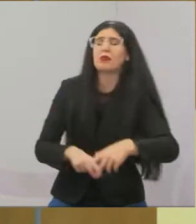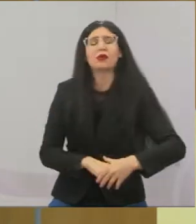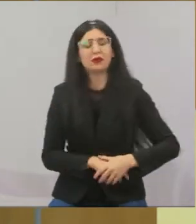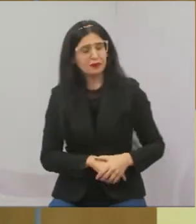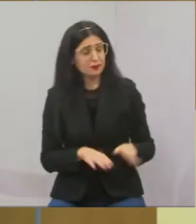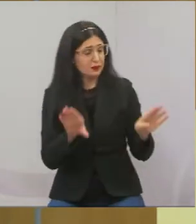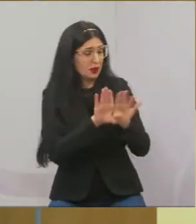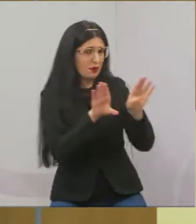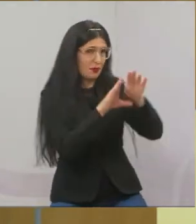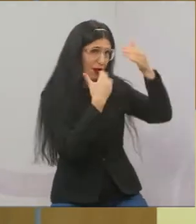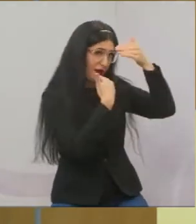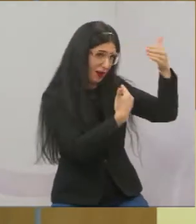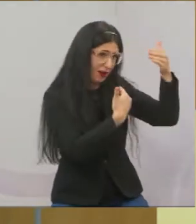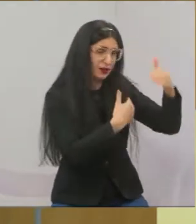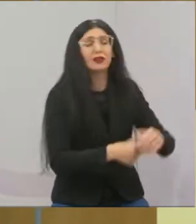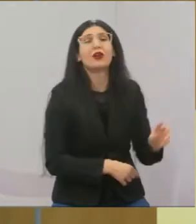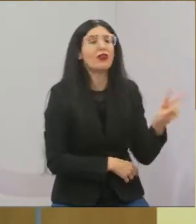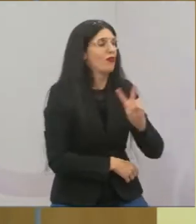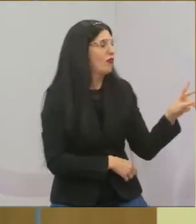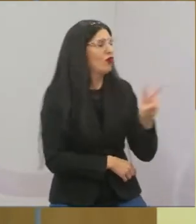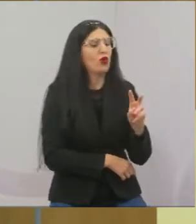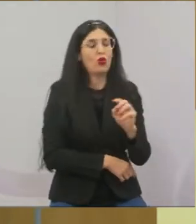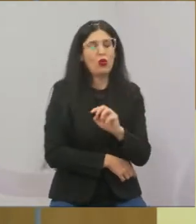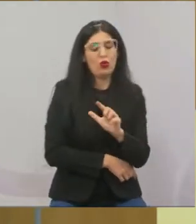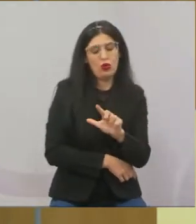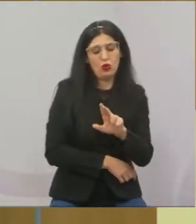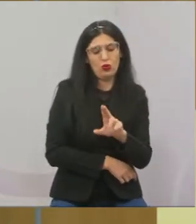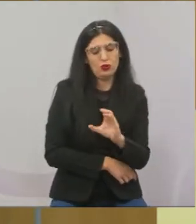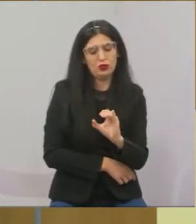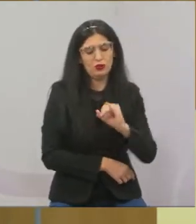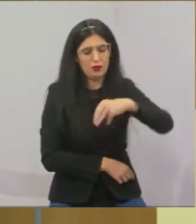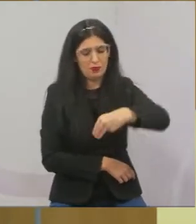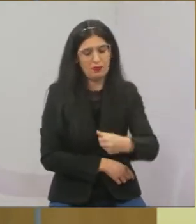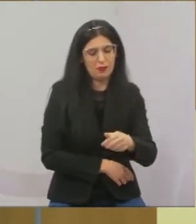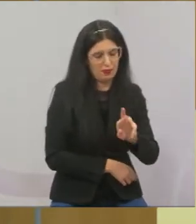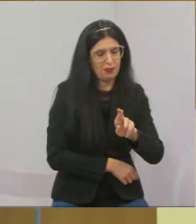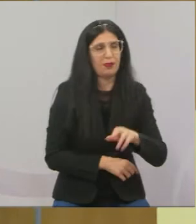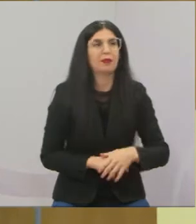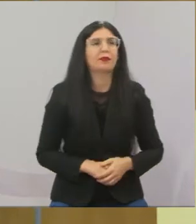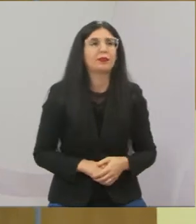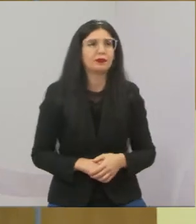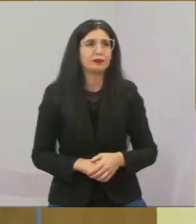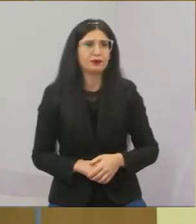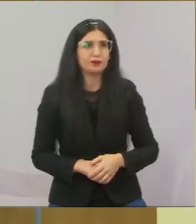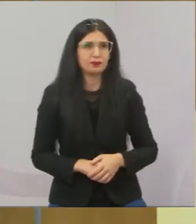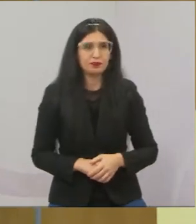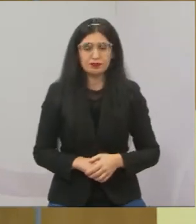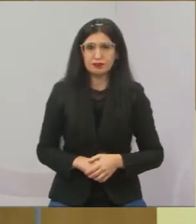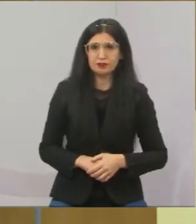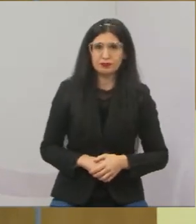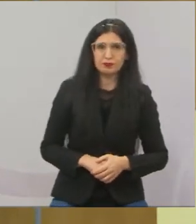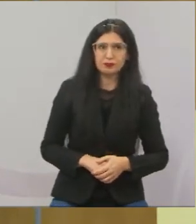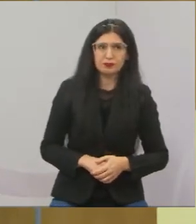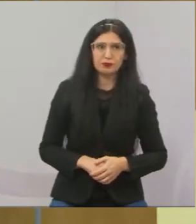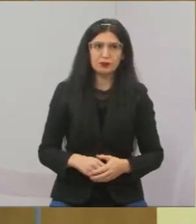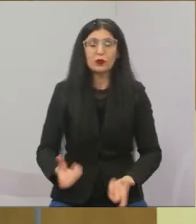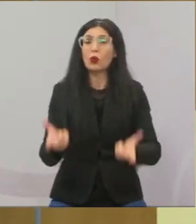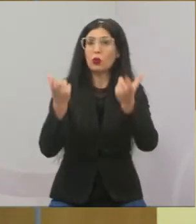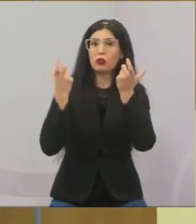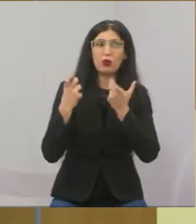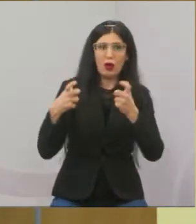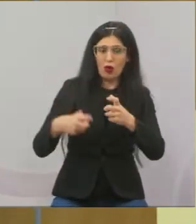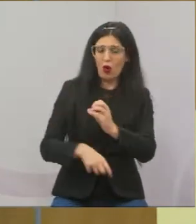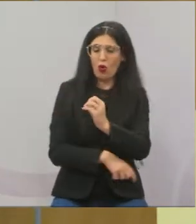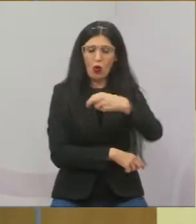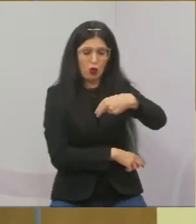também quero agradecer à vereadora Lucimar, que nos concedeu o título de utilidade pública municipal, e